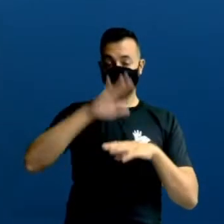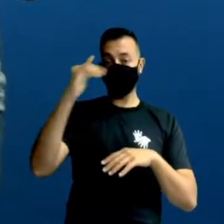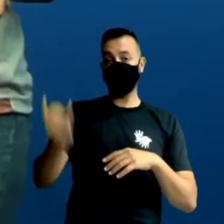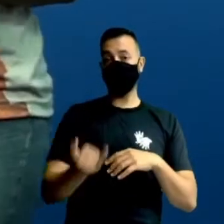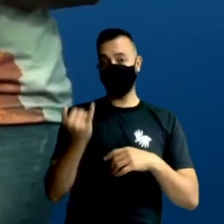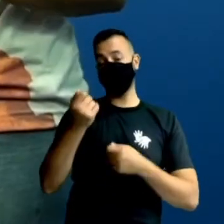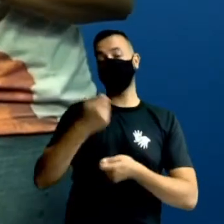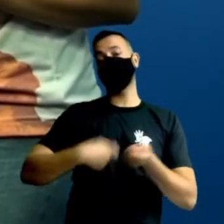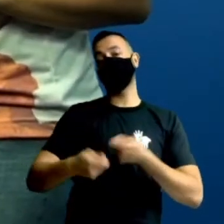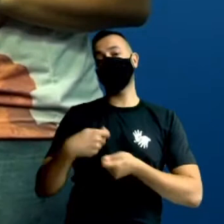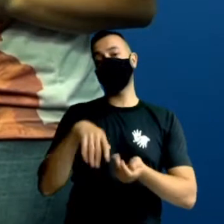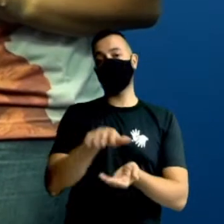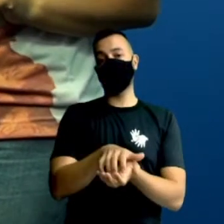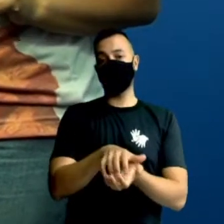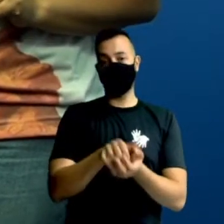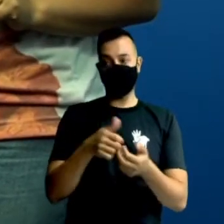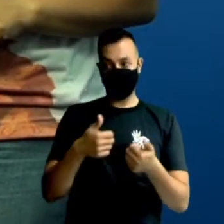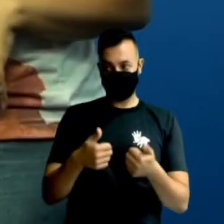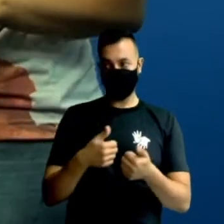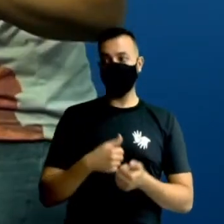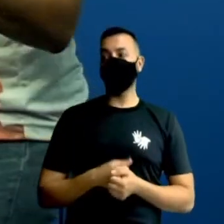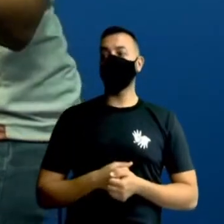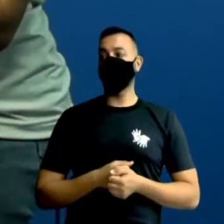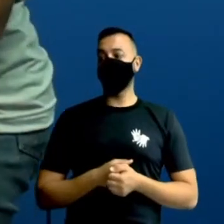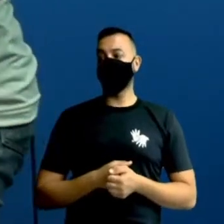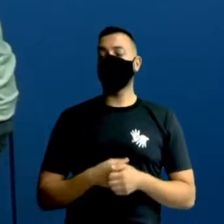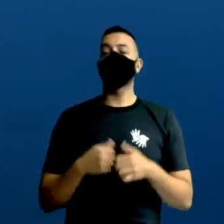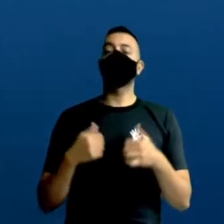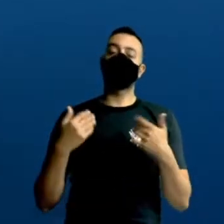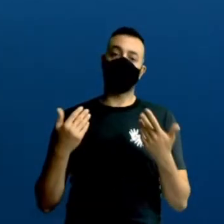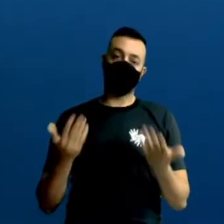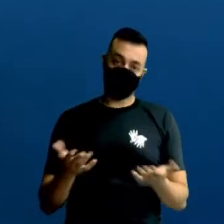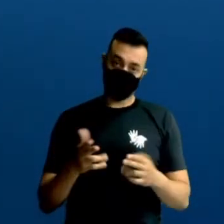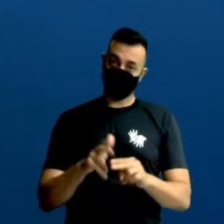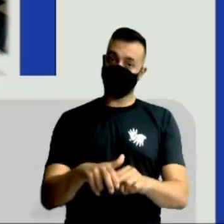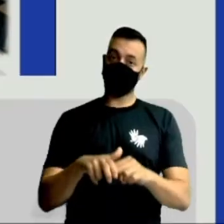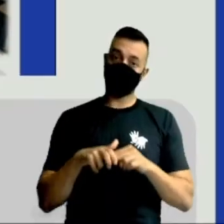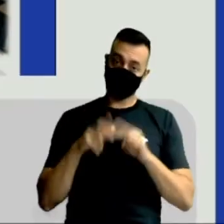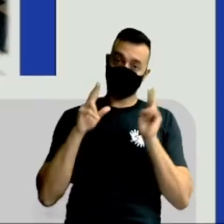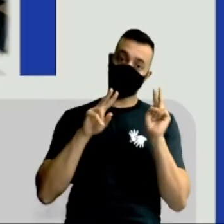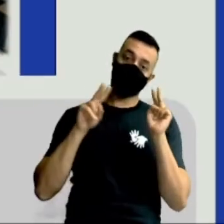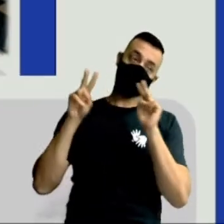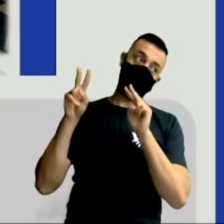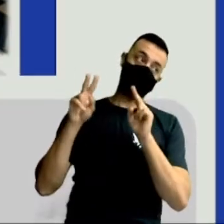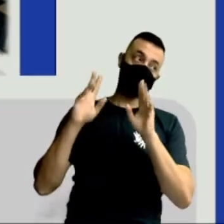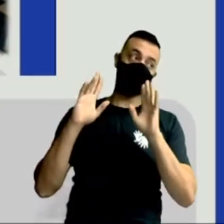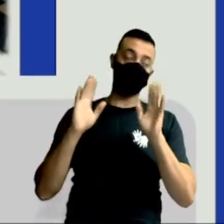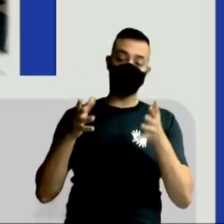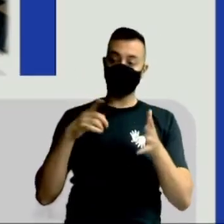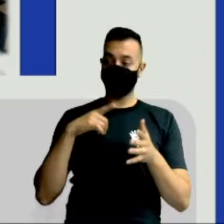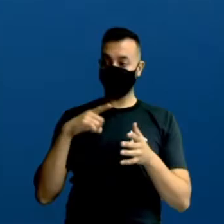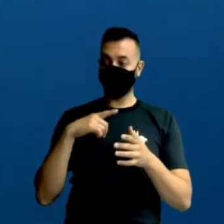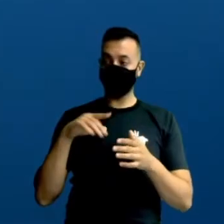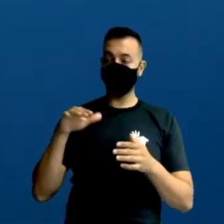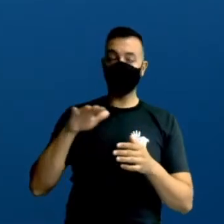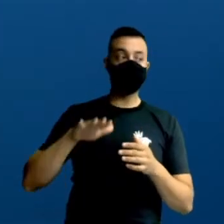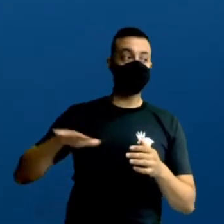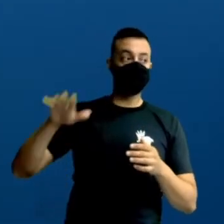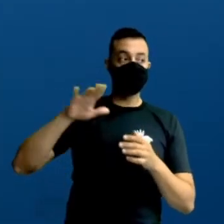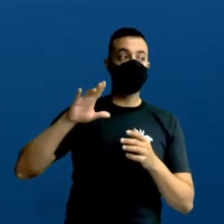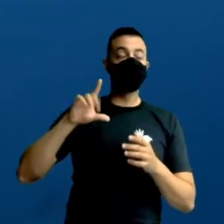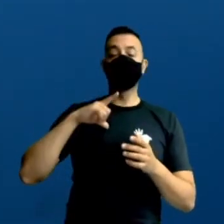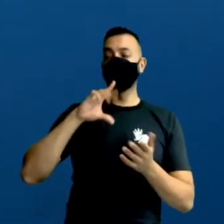economicamente aqui de Pernambuco, tá bem? E aí, por isso que a gente viu que ela se localiza aqui, como uma